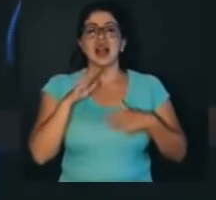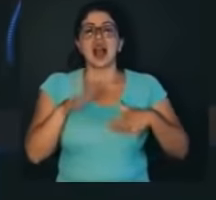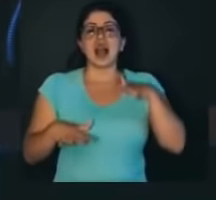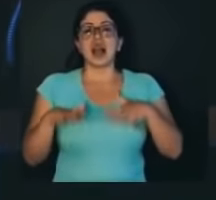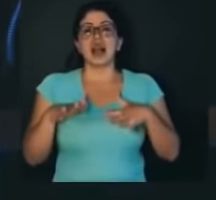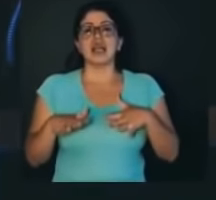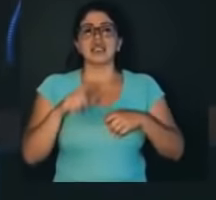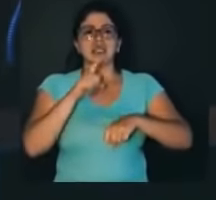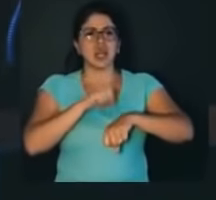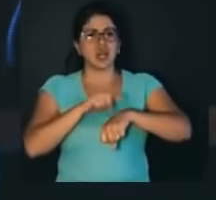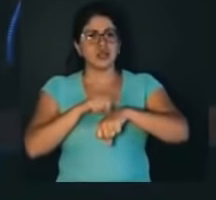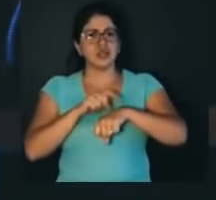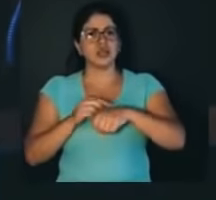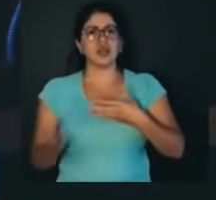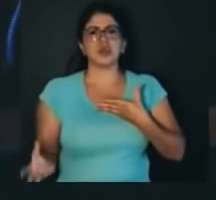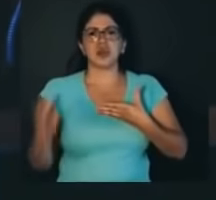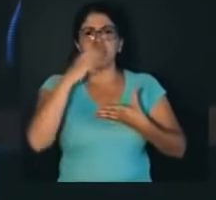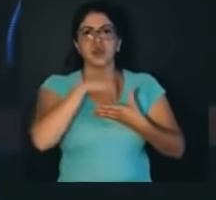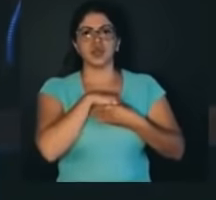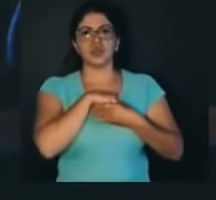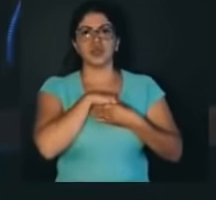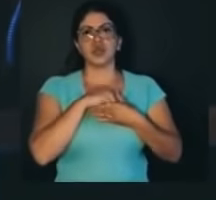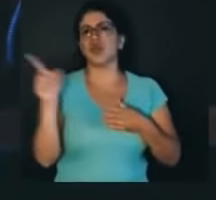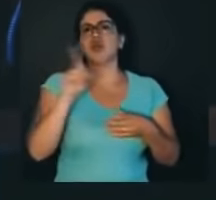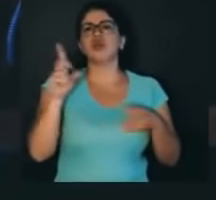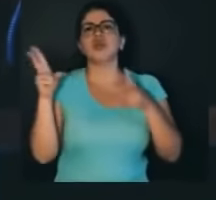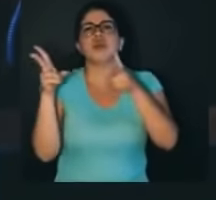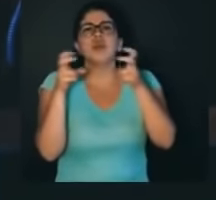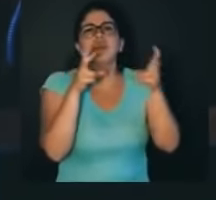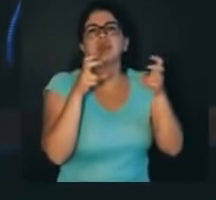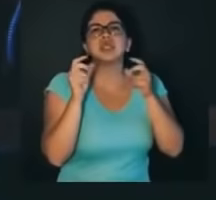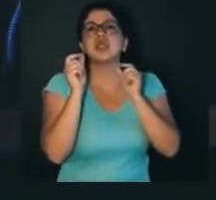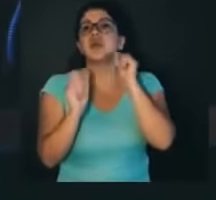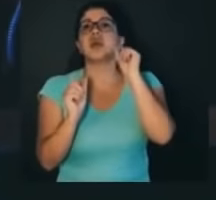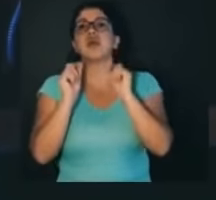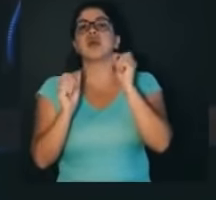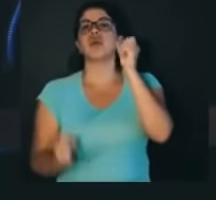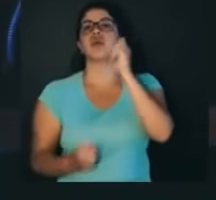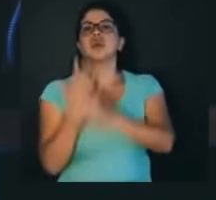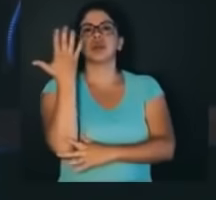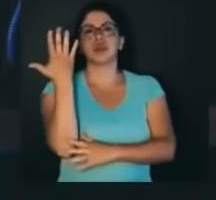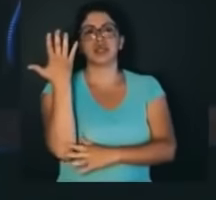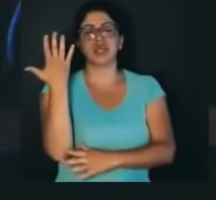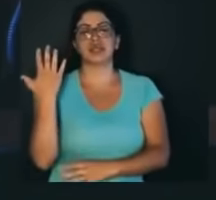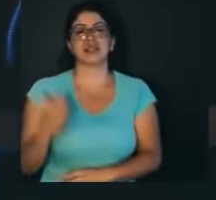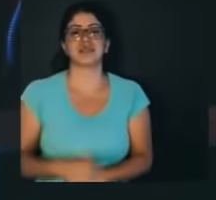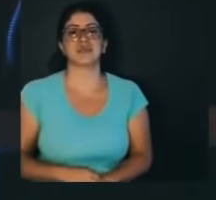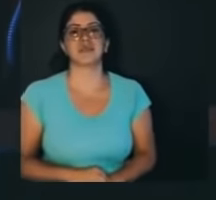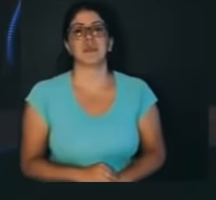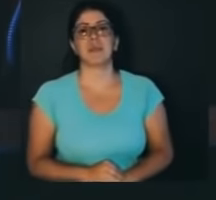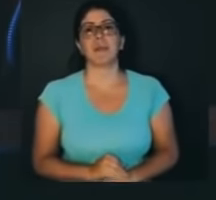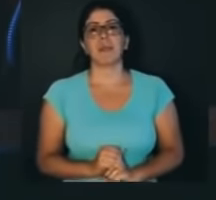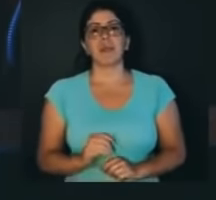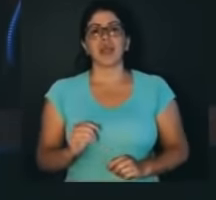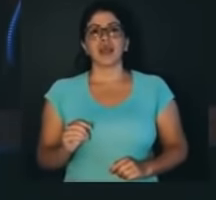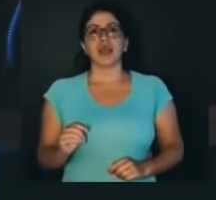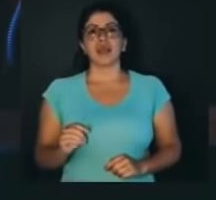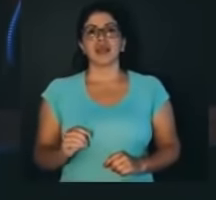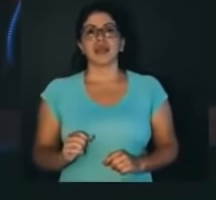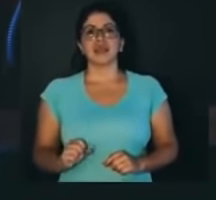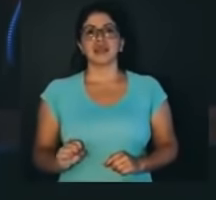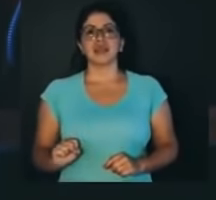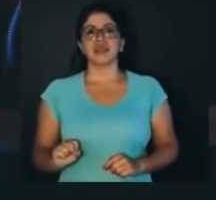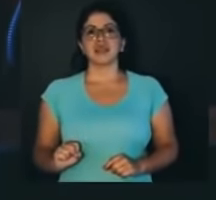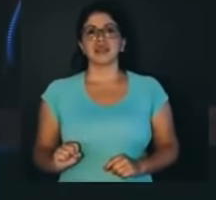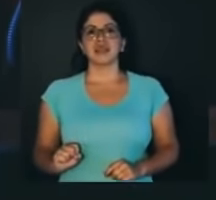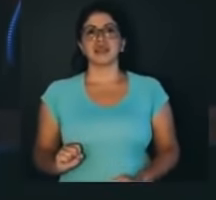do que aconteceu. Talvez você nem note que você guardou para si aquela palavra